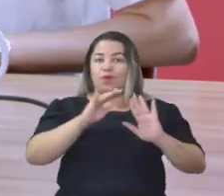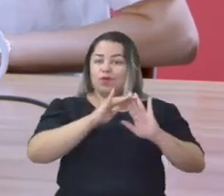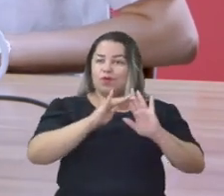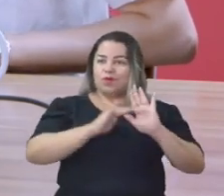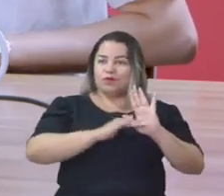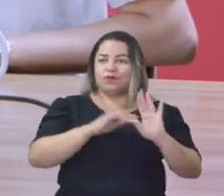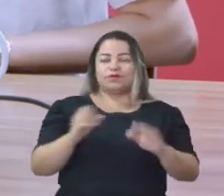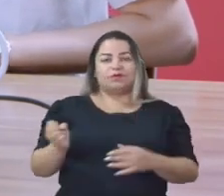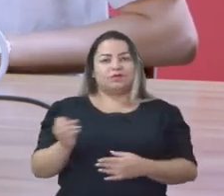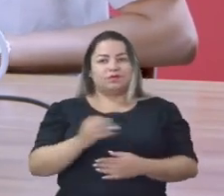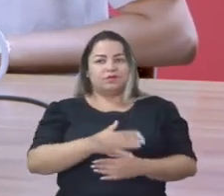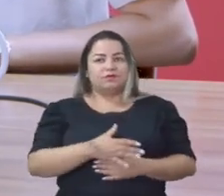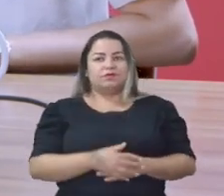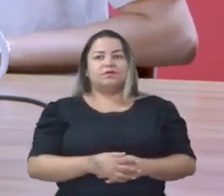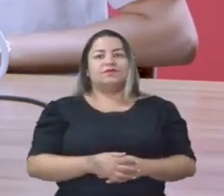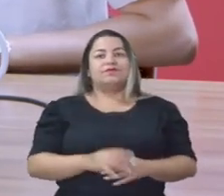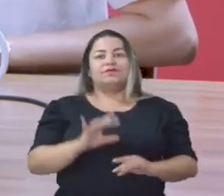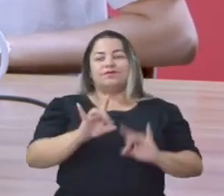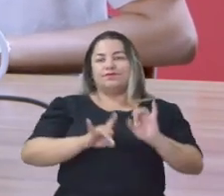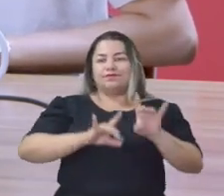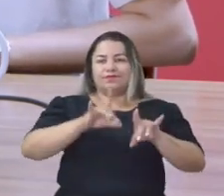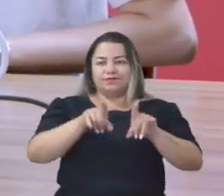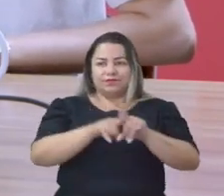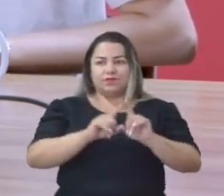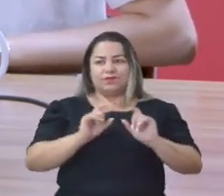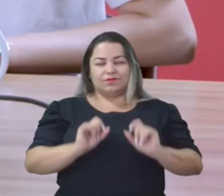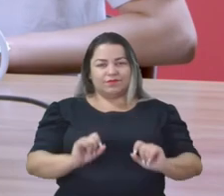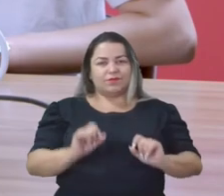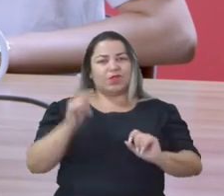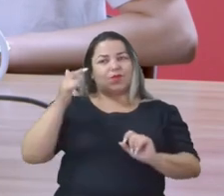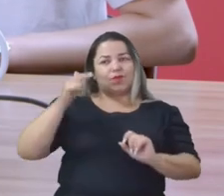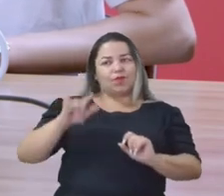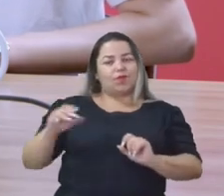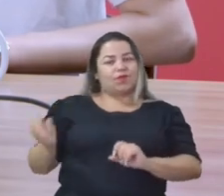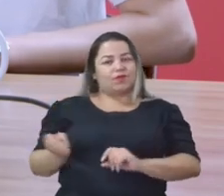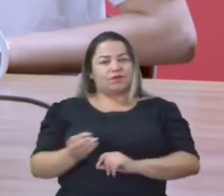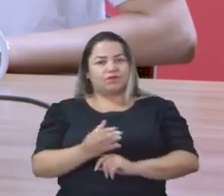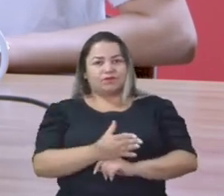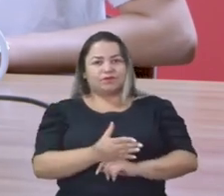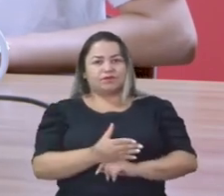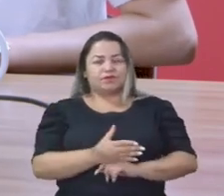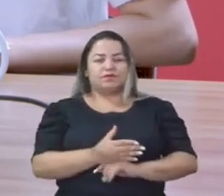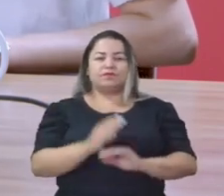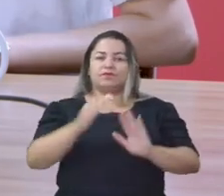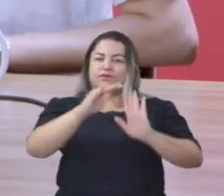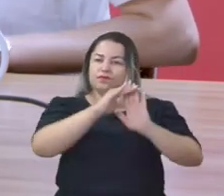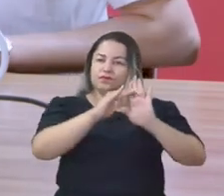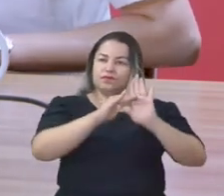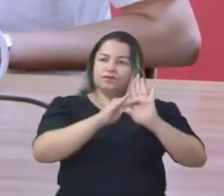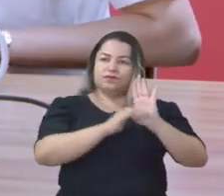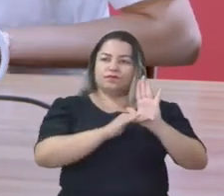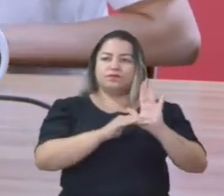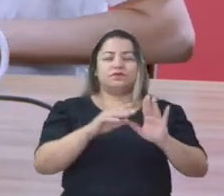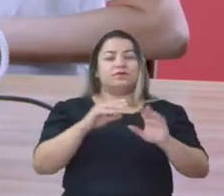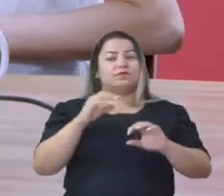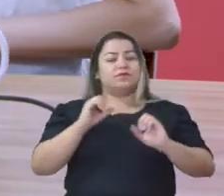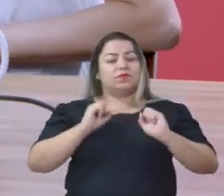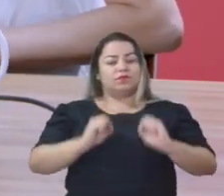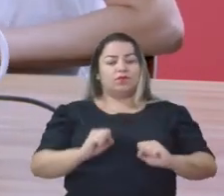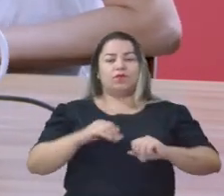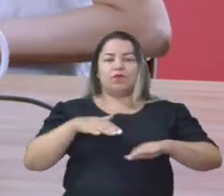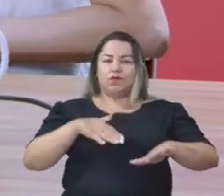quadro novo. Especial. Christian veio para estrear um quadro novo aqui na programação do Pode